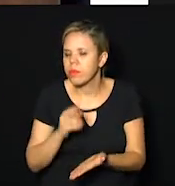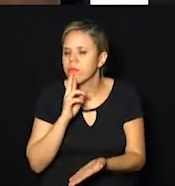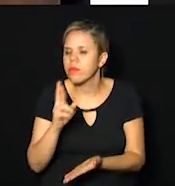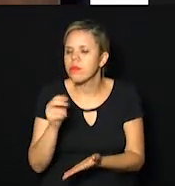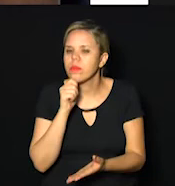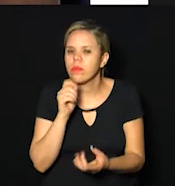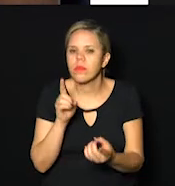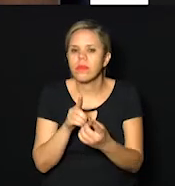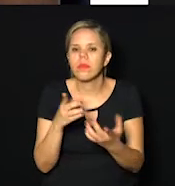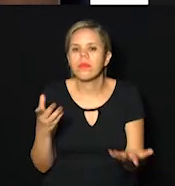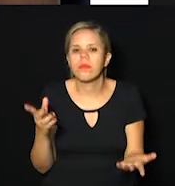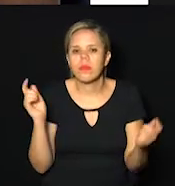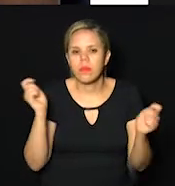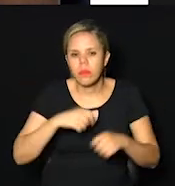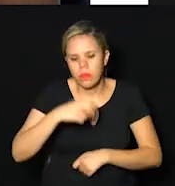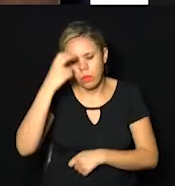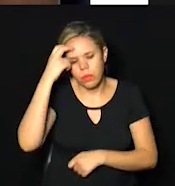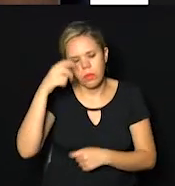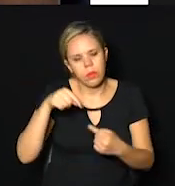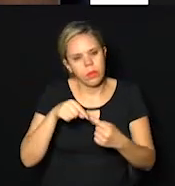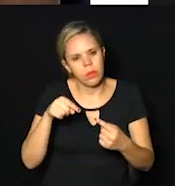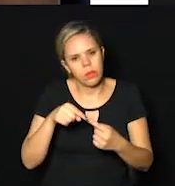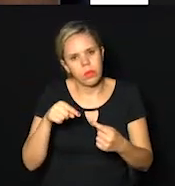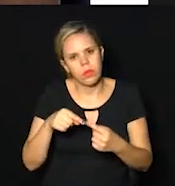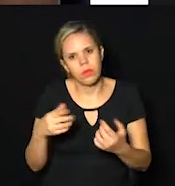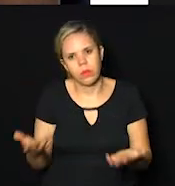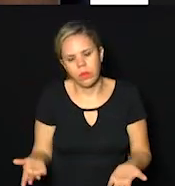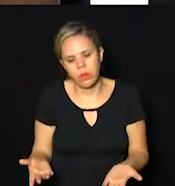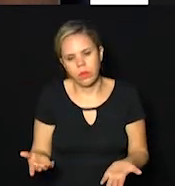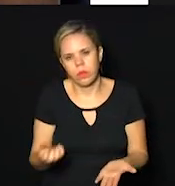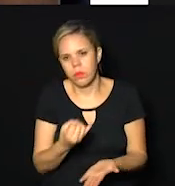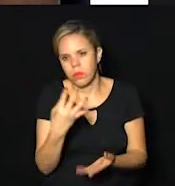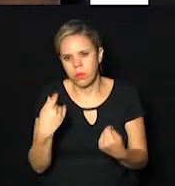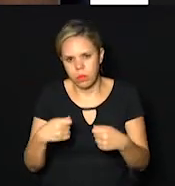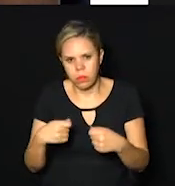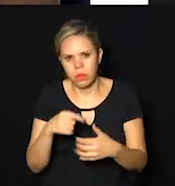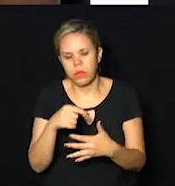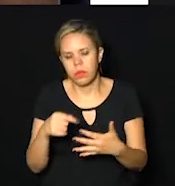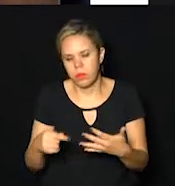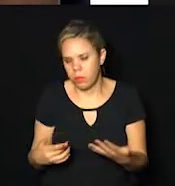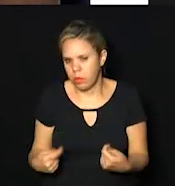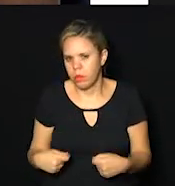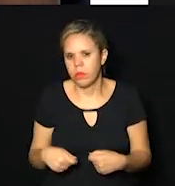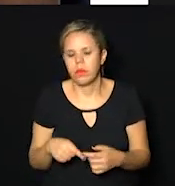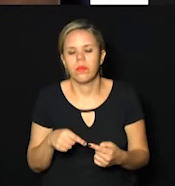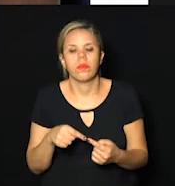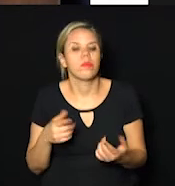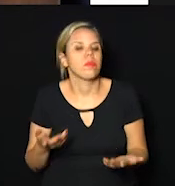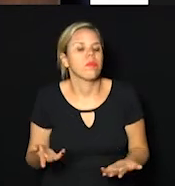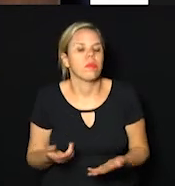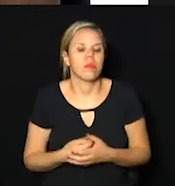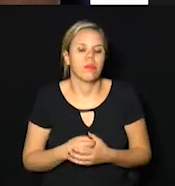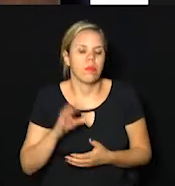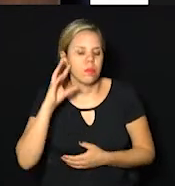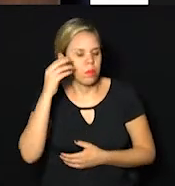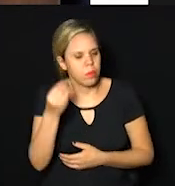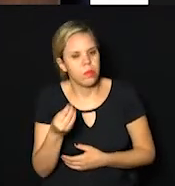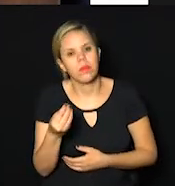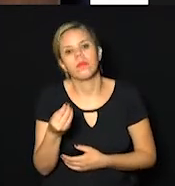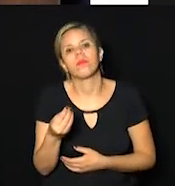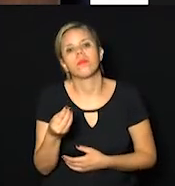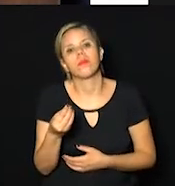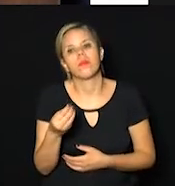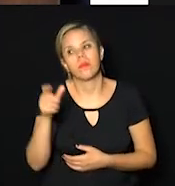de forma mais competente às demandas necessárias. Então, entenda que o fato